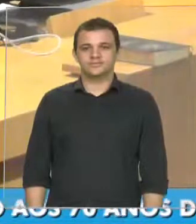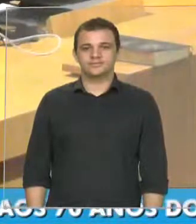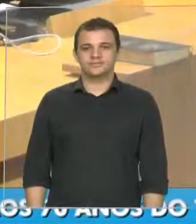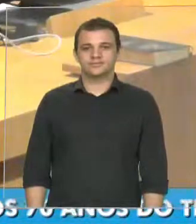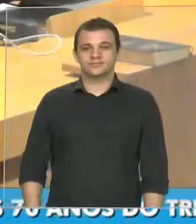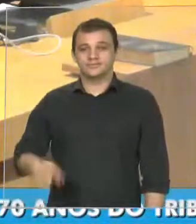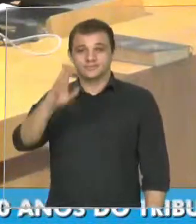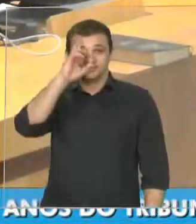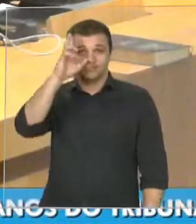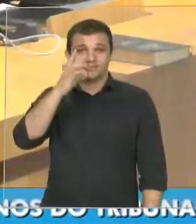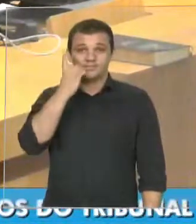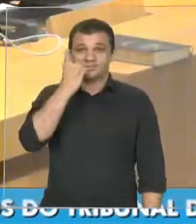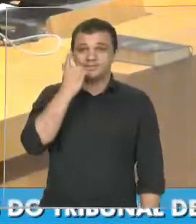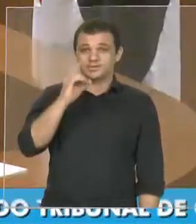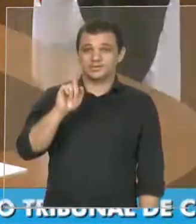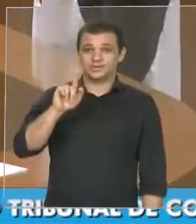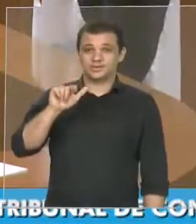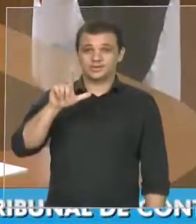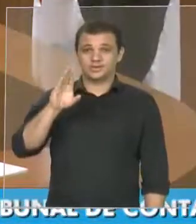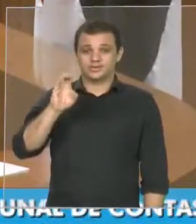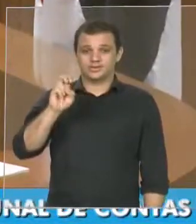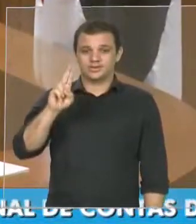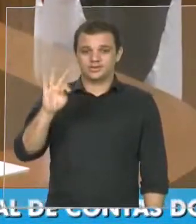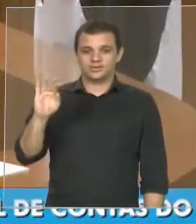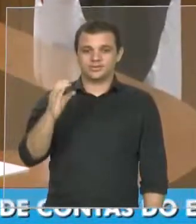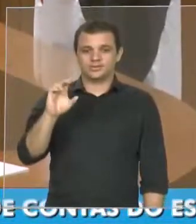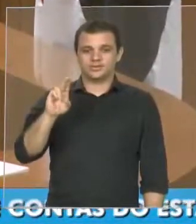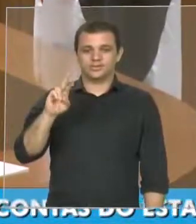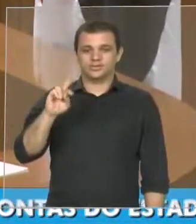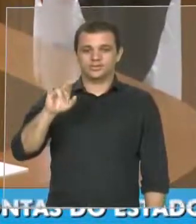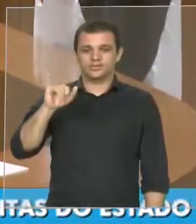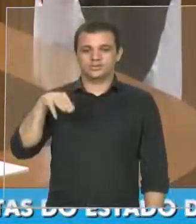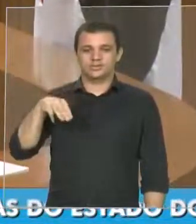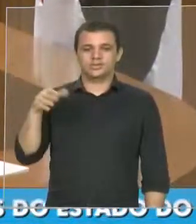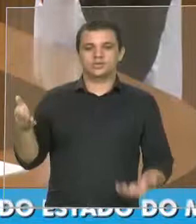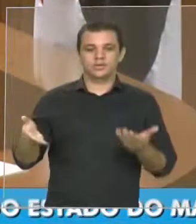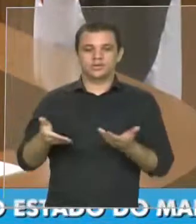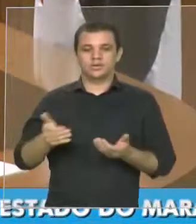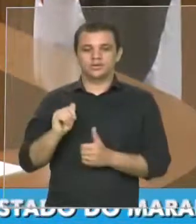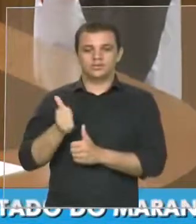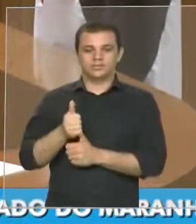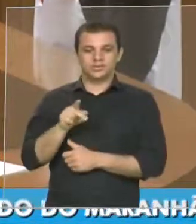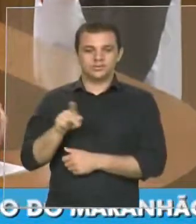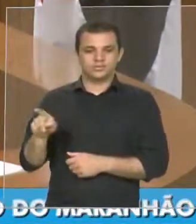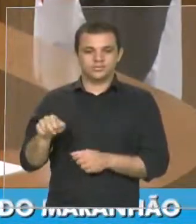Senhor deputado Glaubert Coutrin, que preside esta sessão.